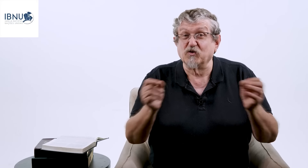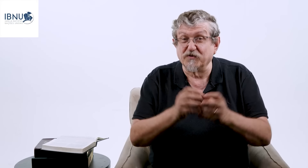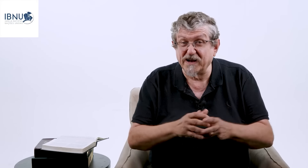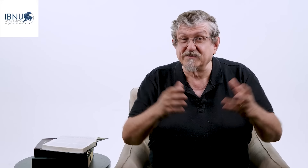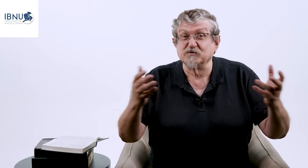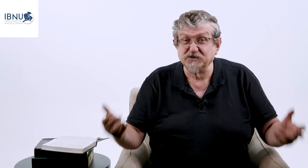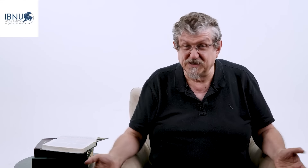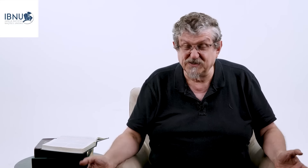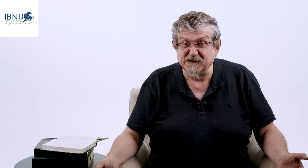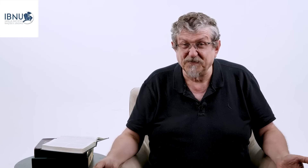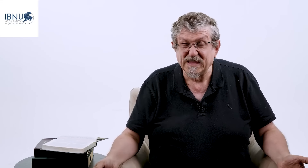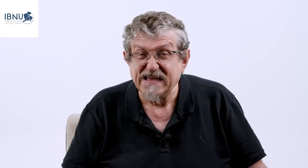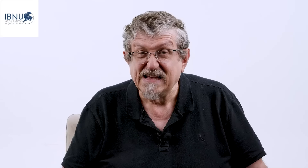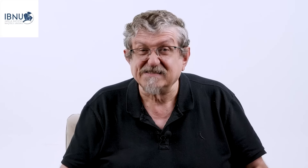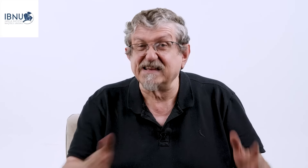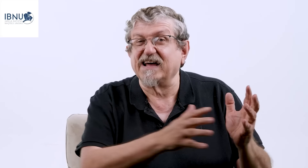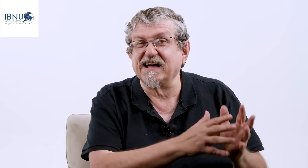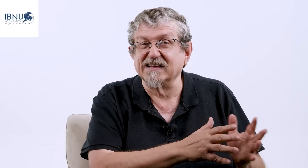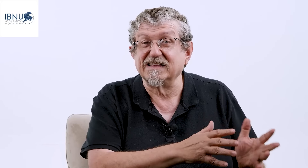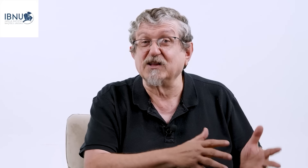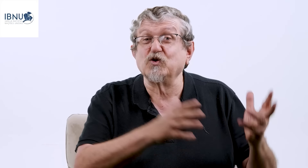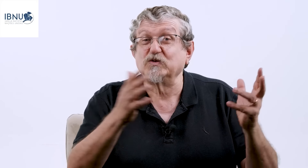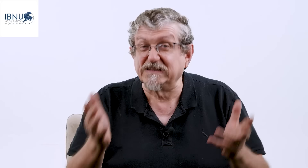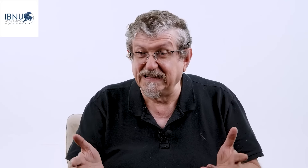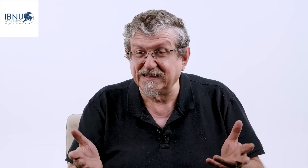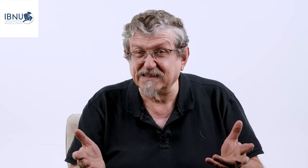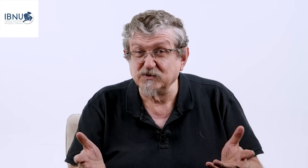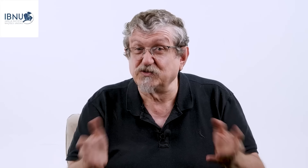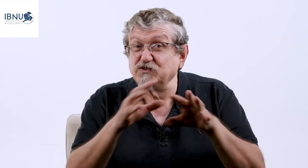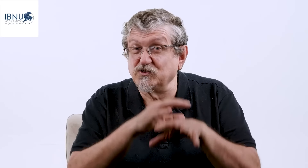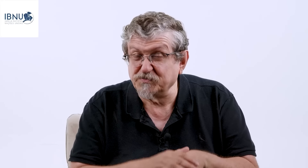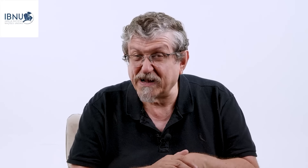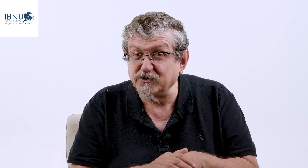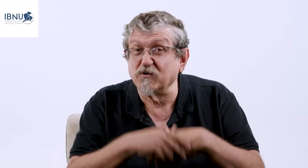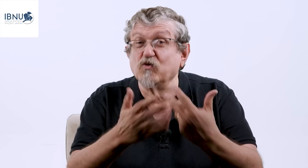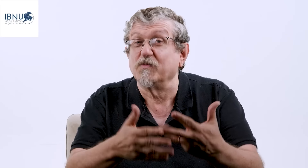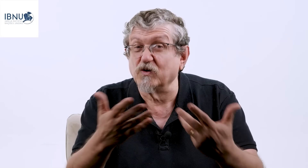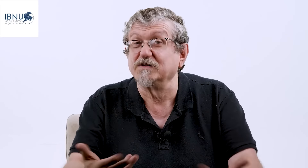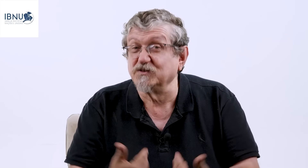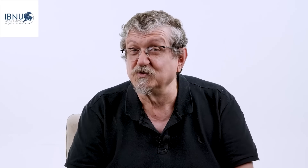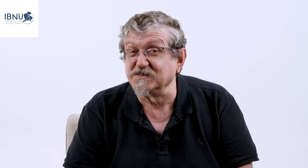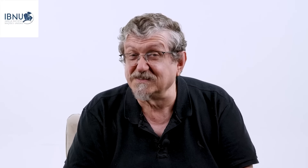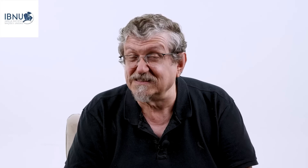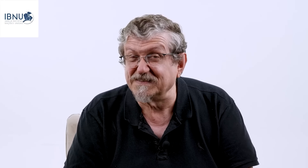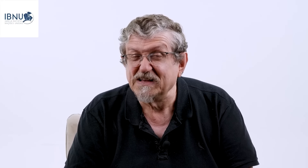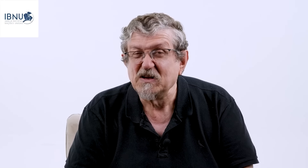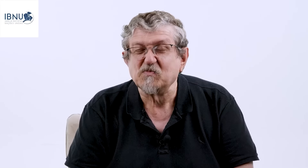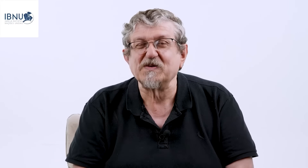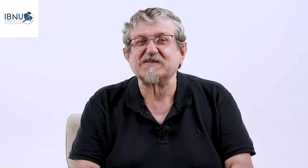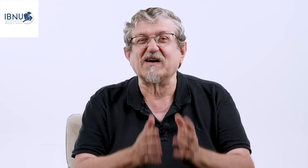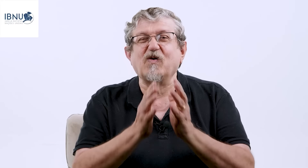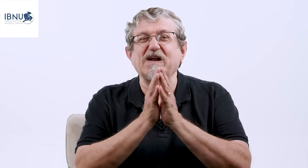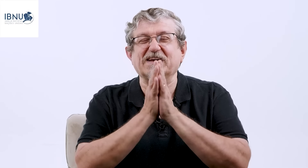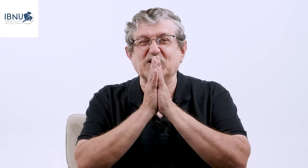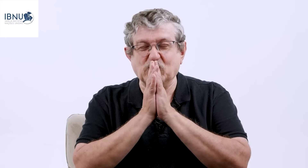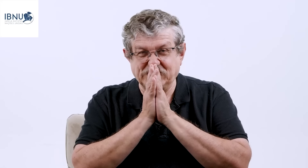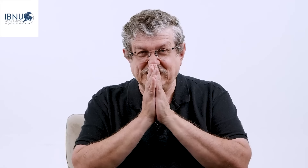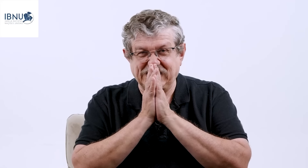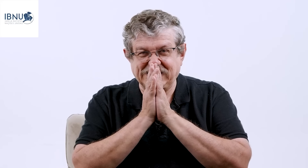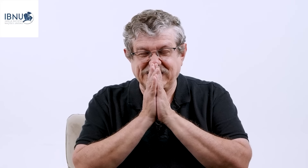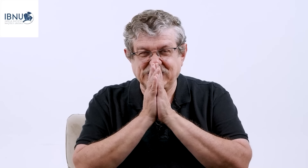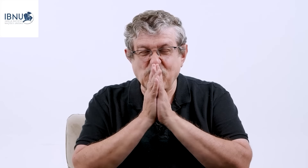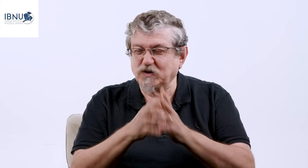teologia conversa com o dia a dia? Será que a doutrina, no sentido prático, alguma coisa nos ensina? Pois é, olha que